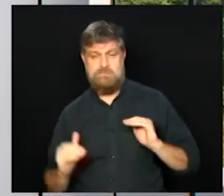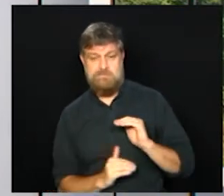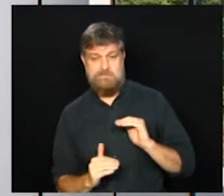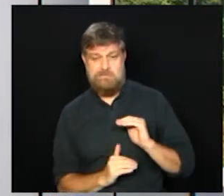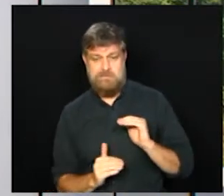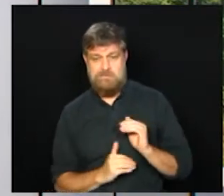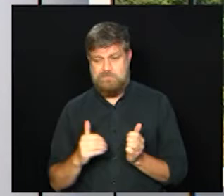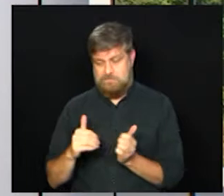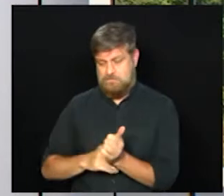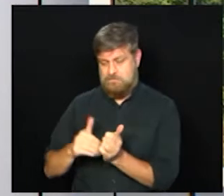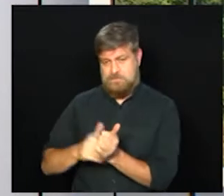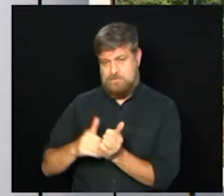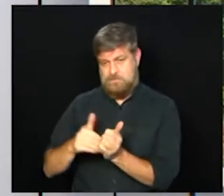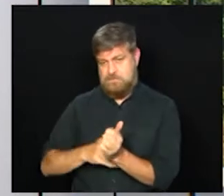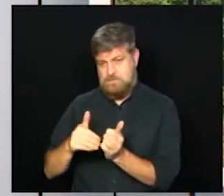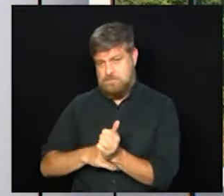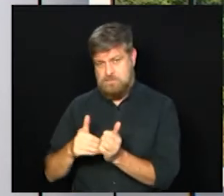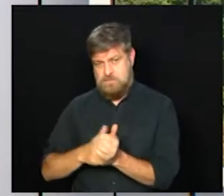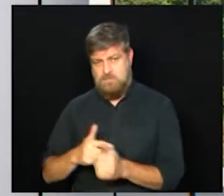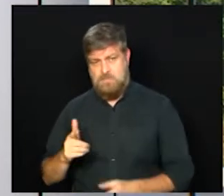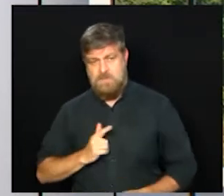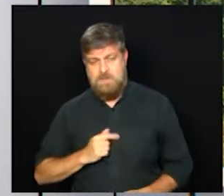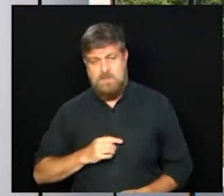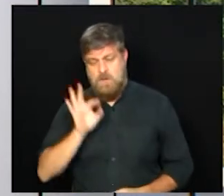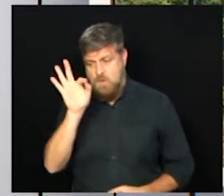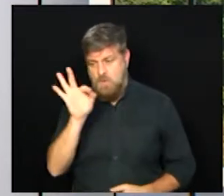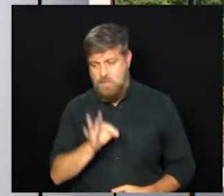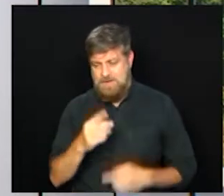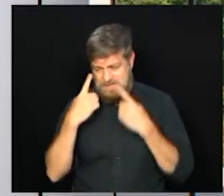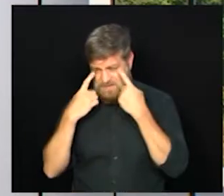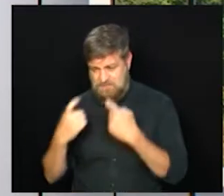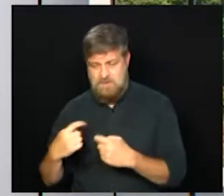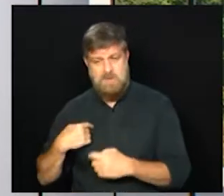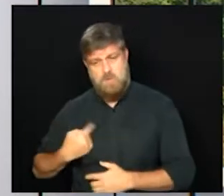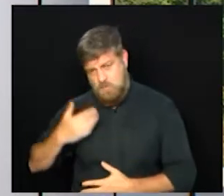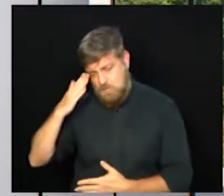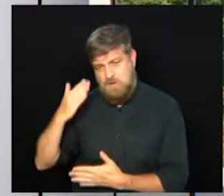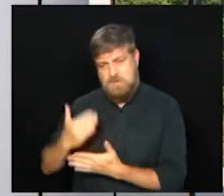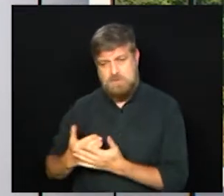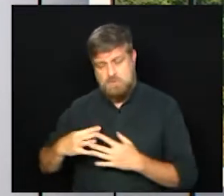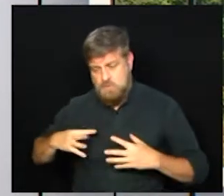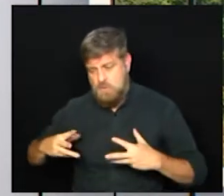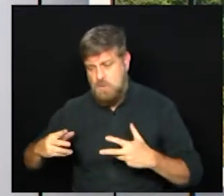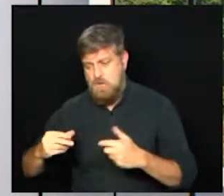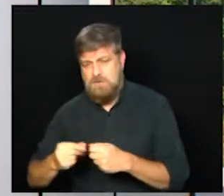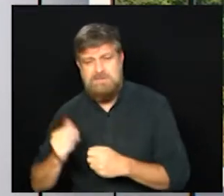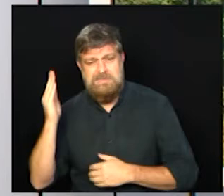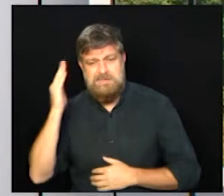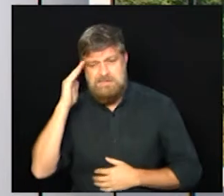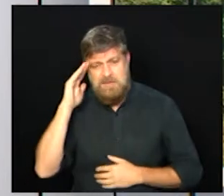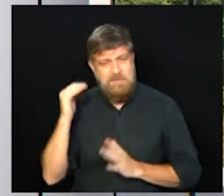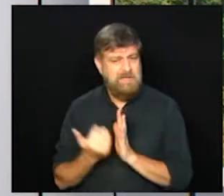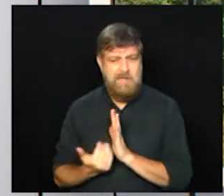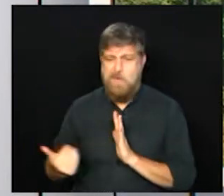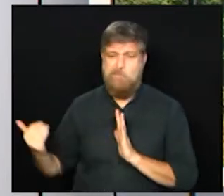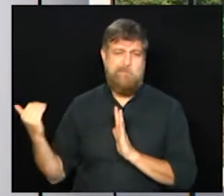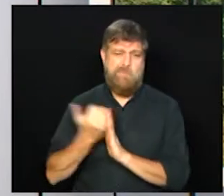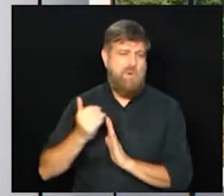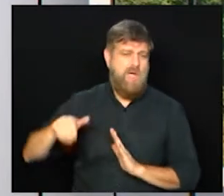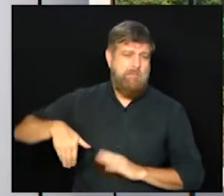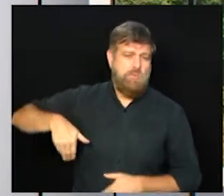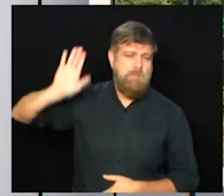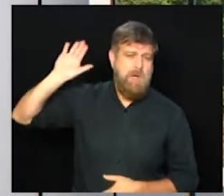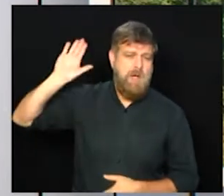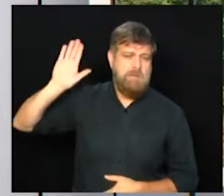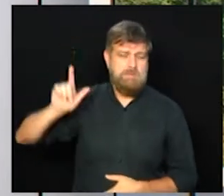são subnotificados, então os índices de violência devem, né, todos apontam que são maiores. A